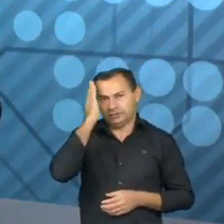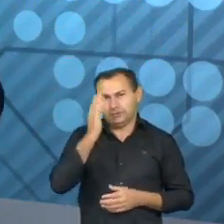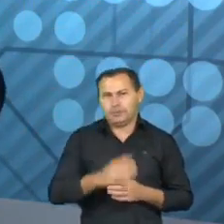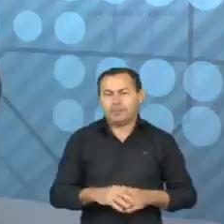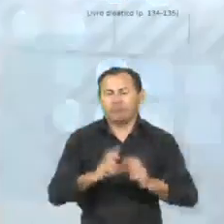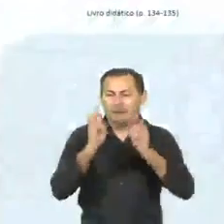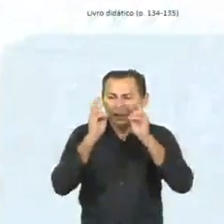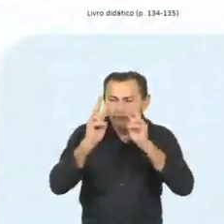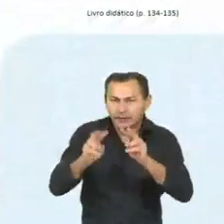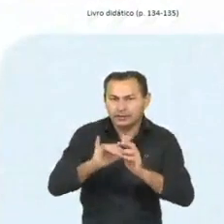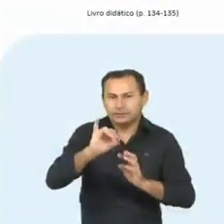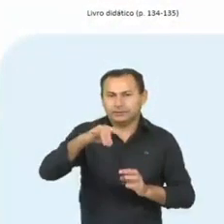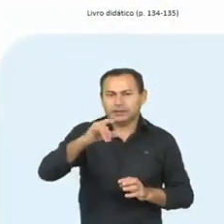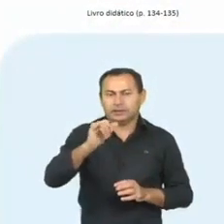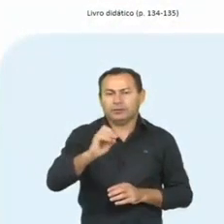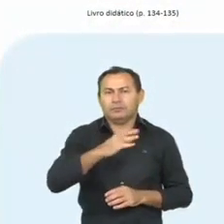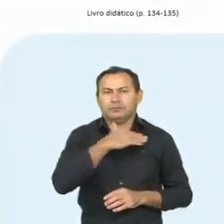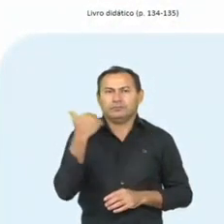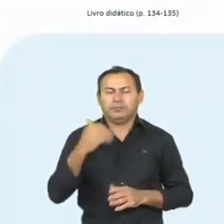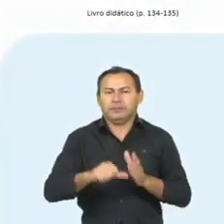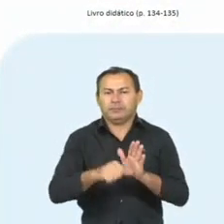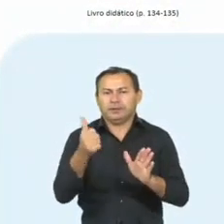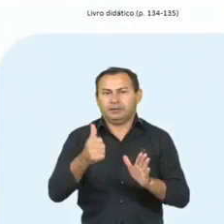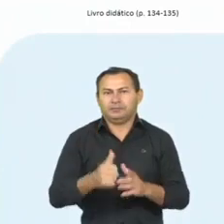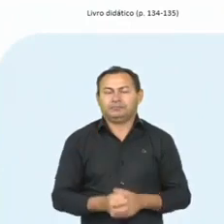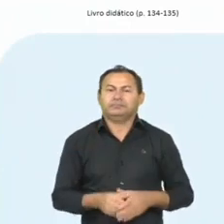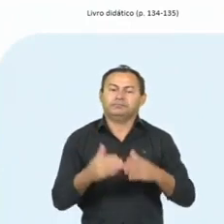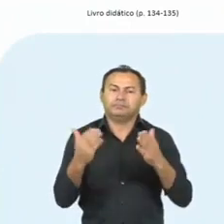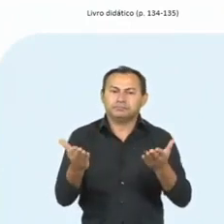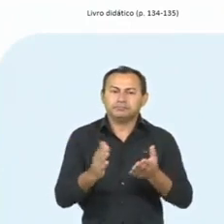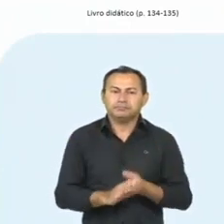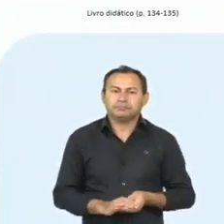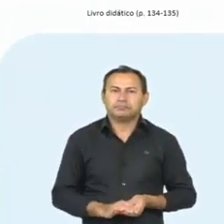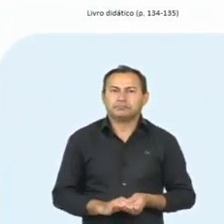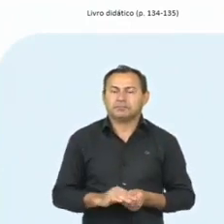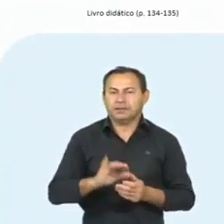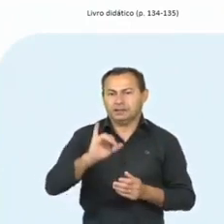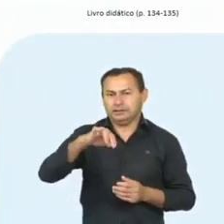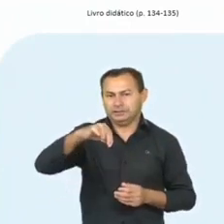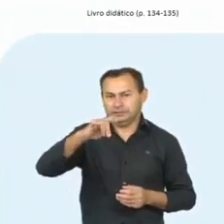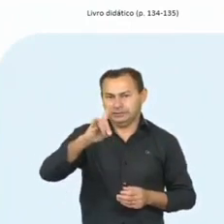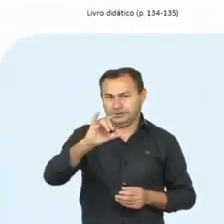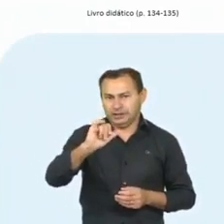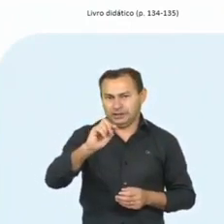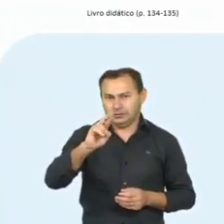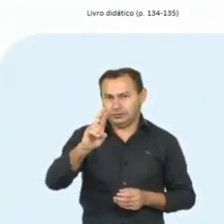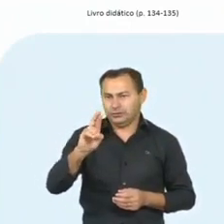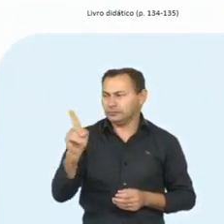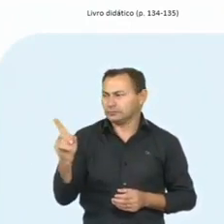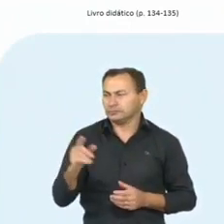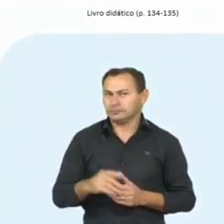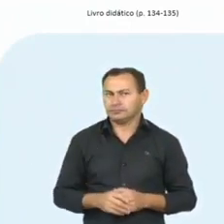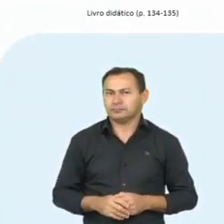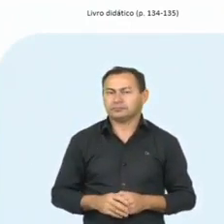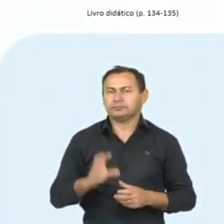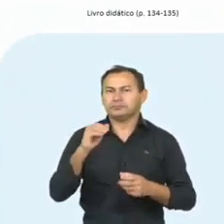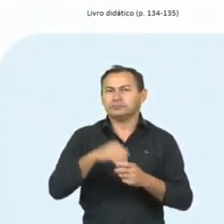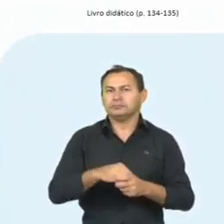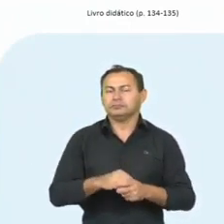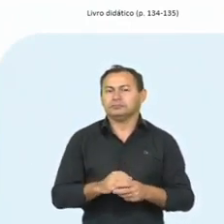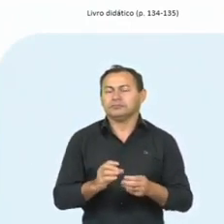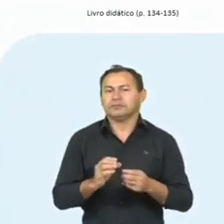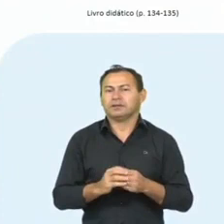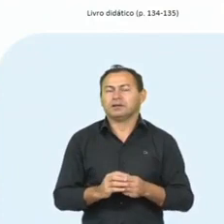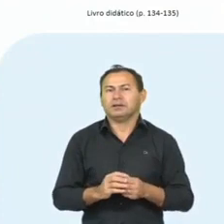uma olhada nos indicadores de mortalidade primeiro. Bom, esse indicador, né,